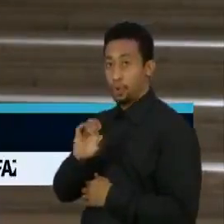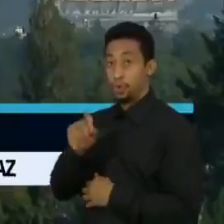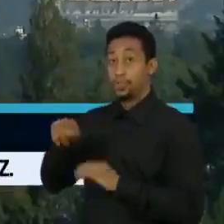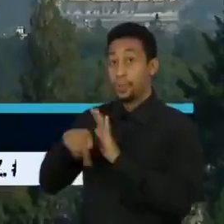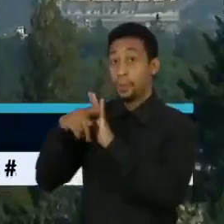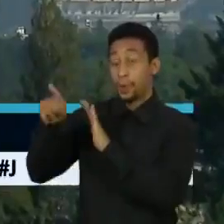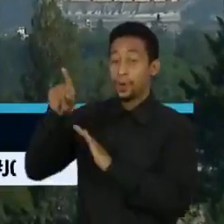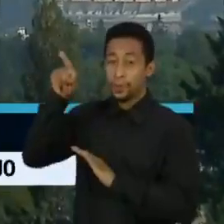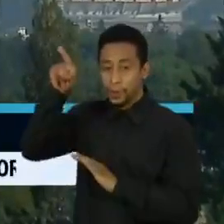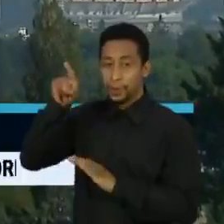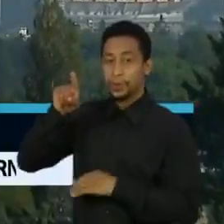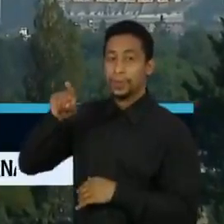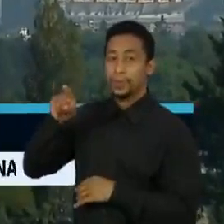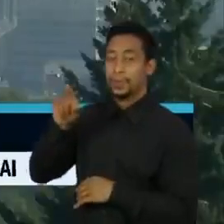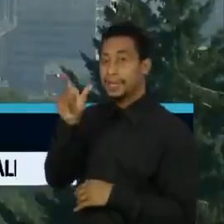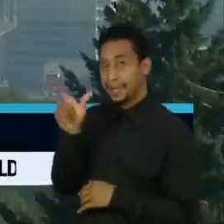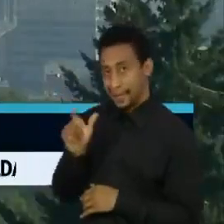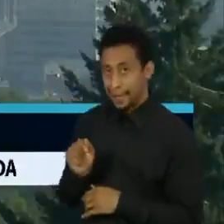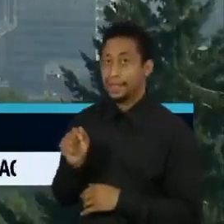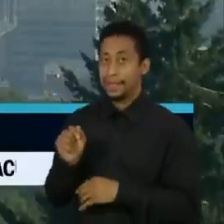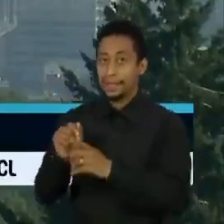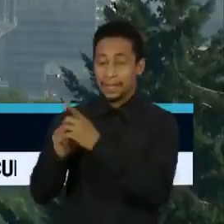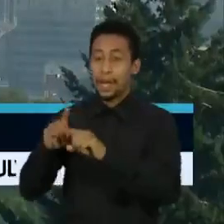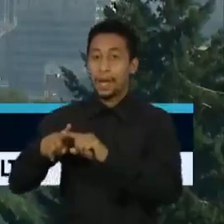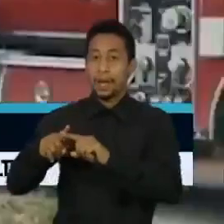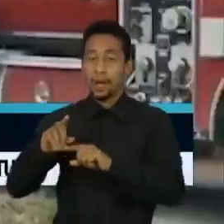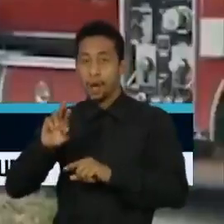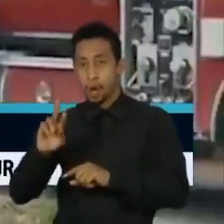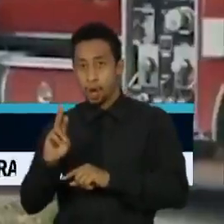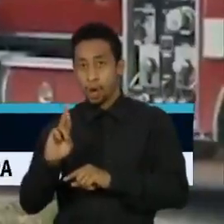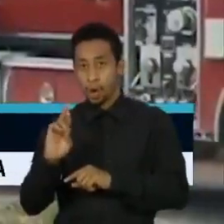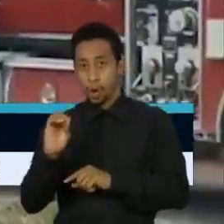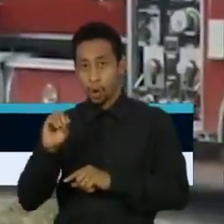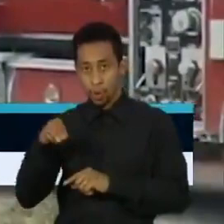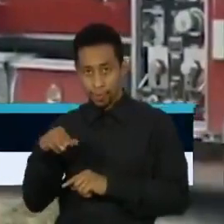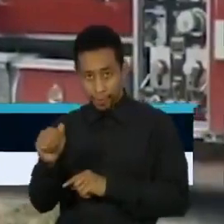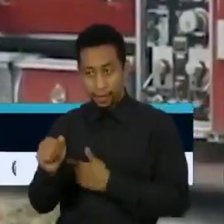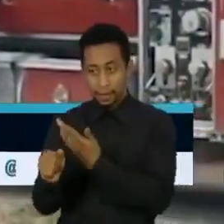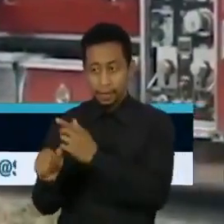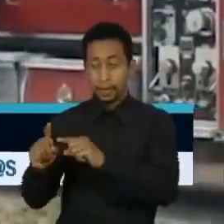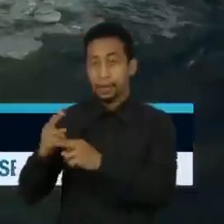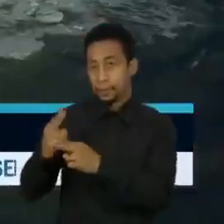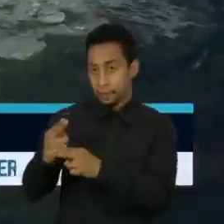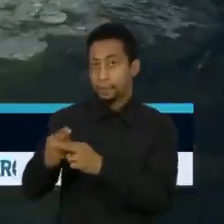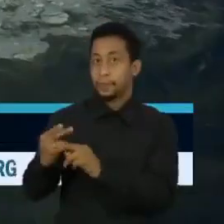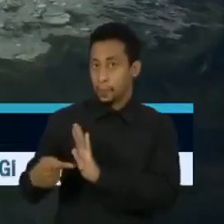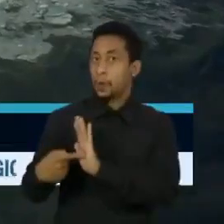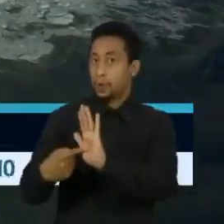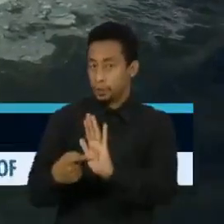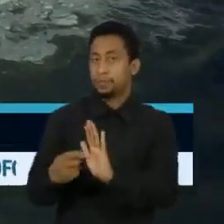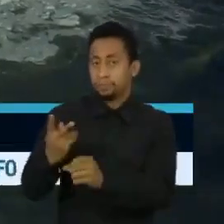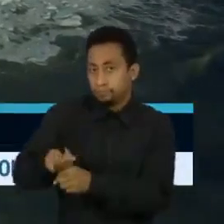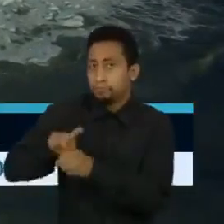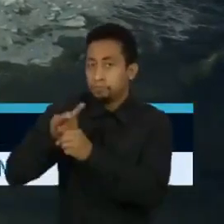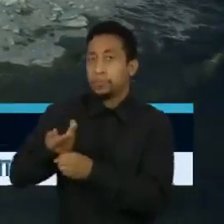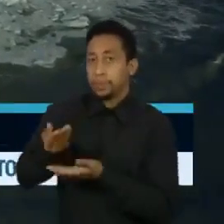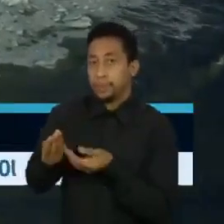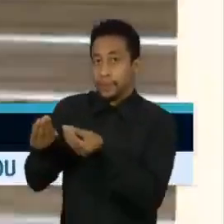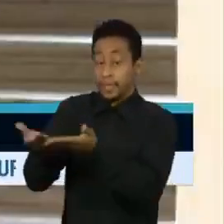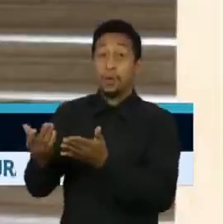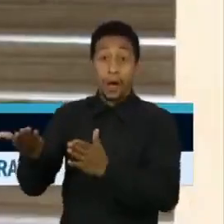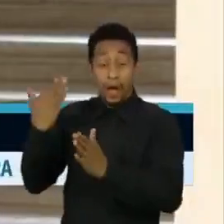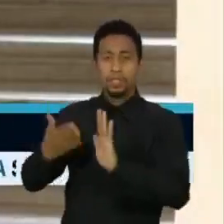padrões ocultos e materiais complexos desordenados em diversas áreas depois do anúncio e ele fez um apelo